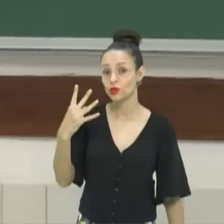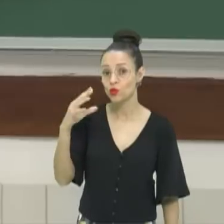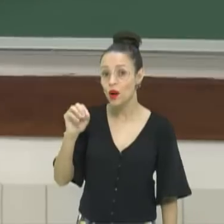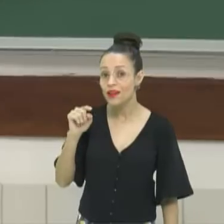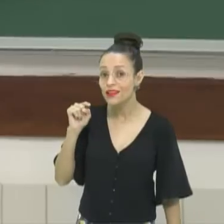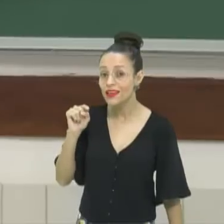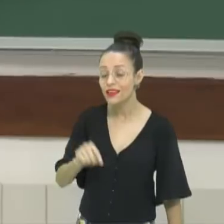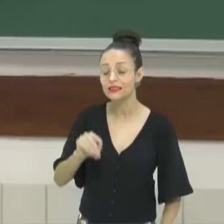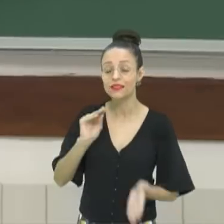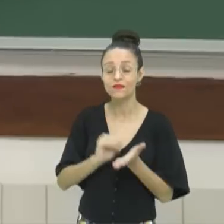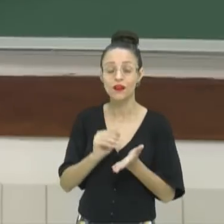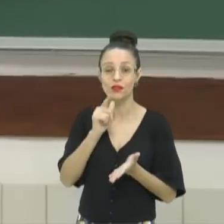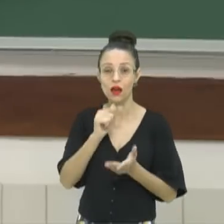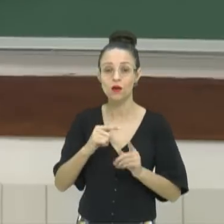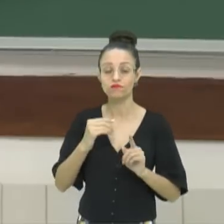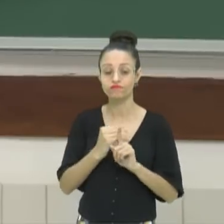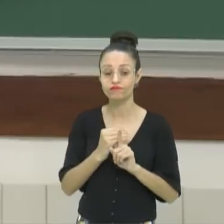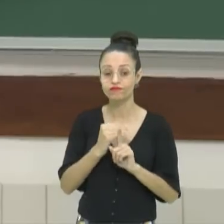demanda em 80%.